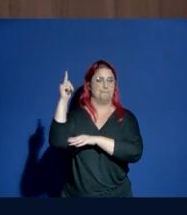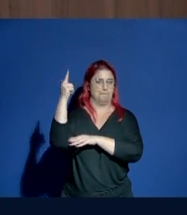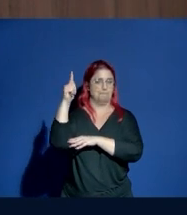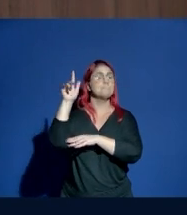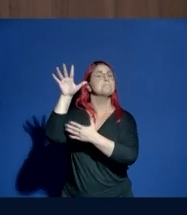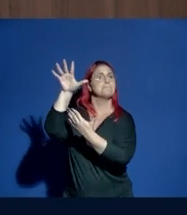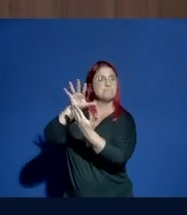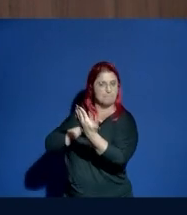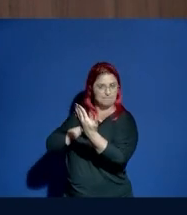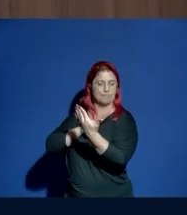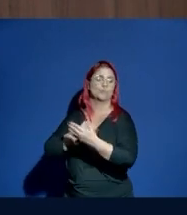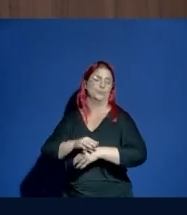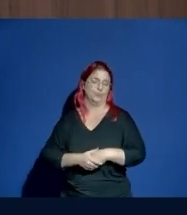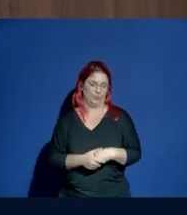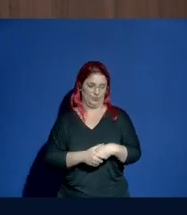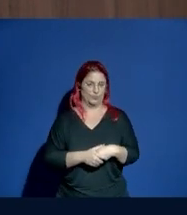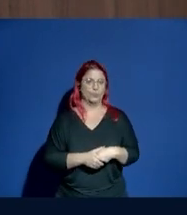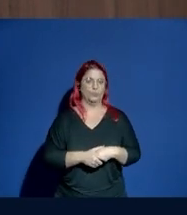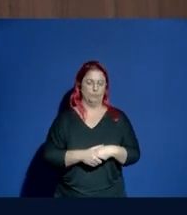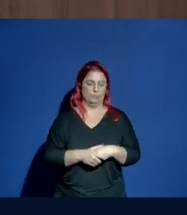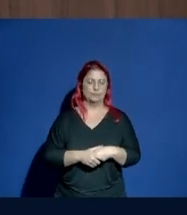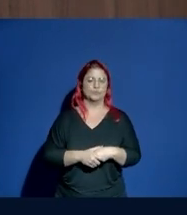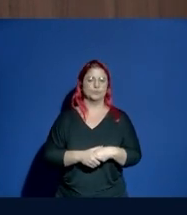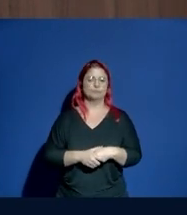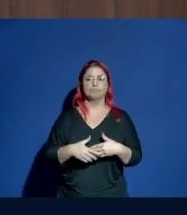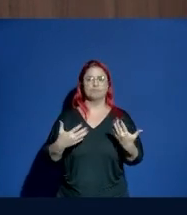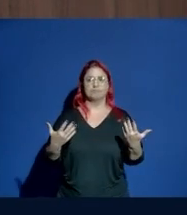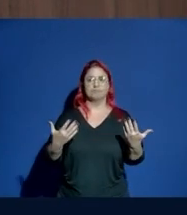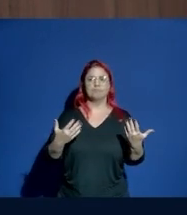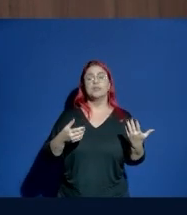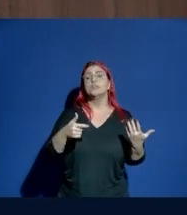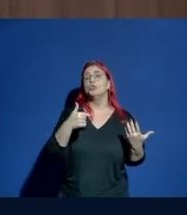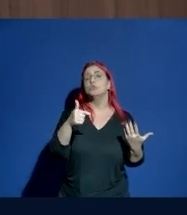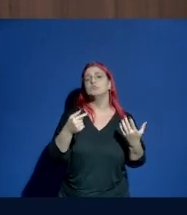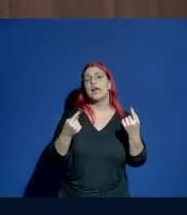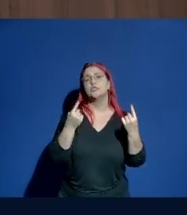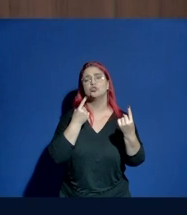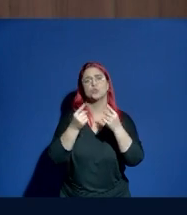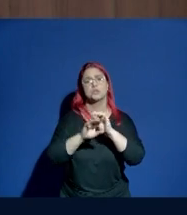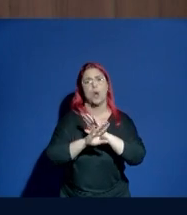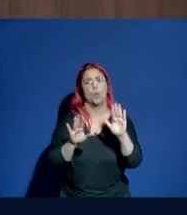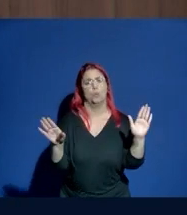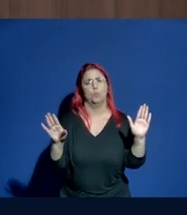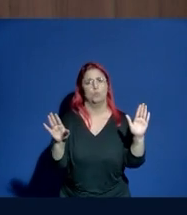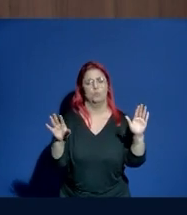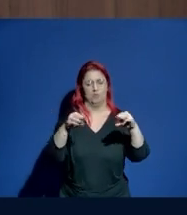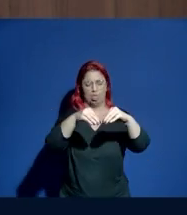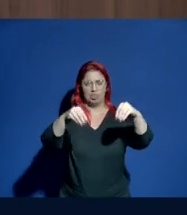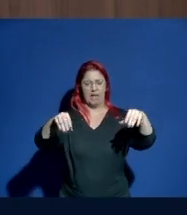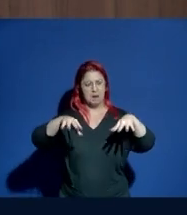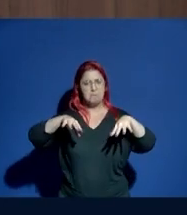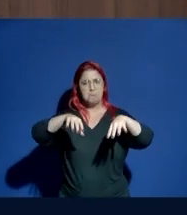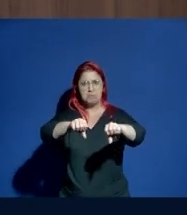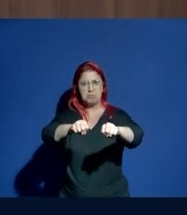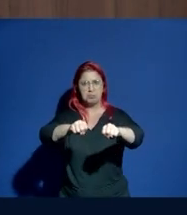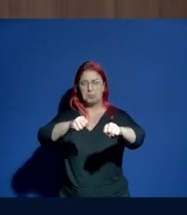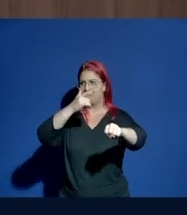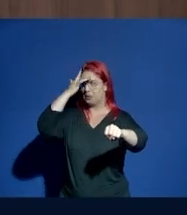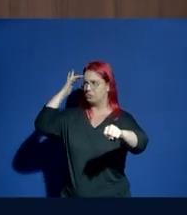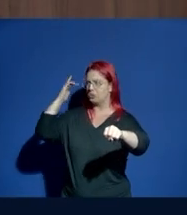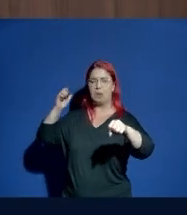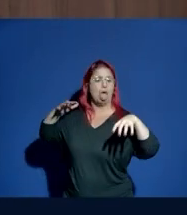algo que não pode ser mais não pode ser mais discutido eu não discuto invasão de terra é inaceitável